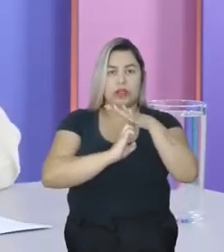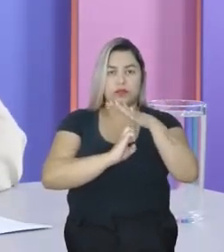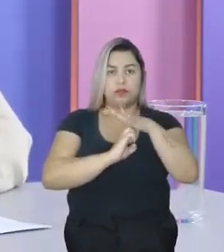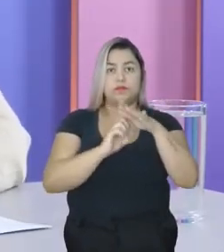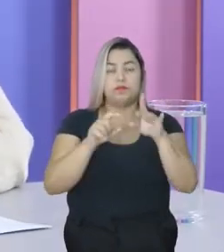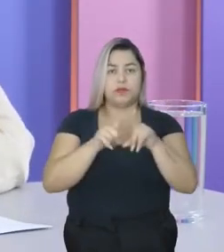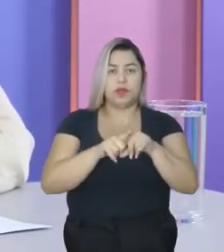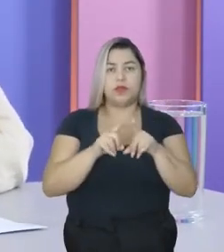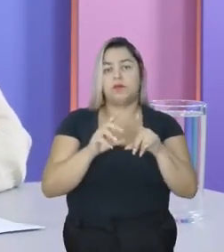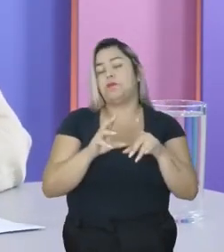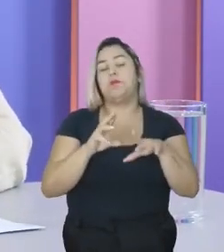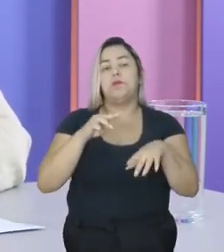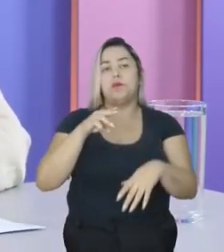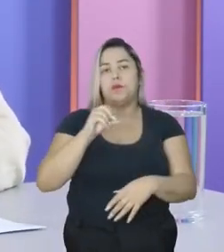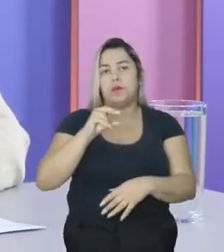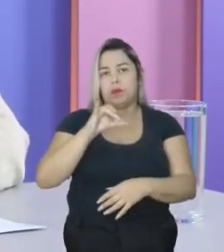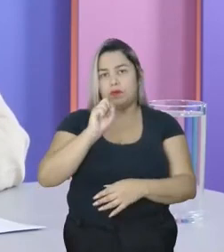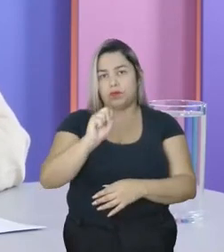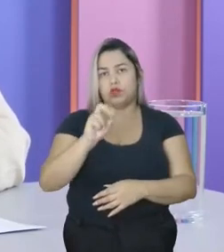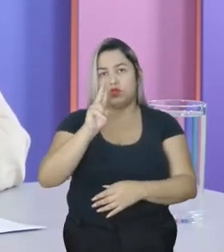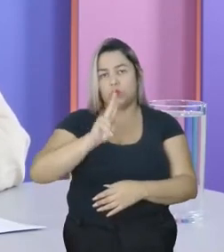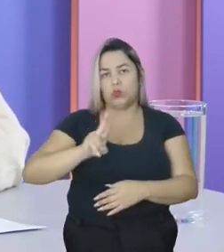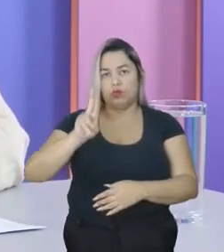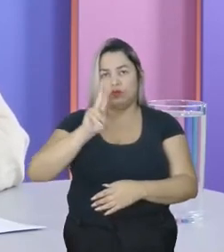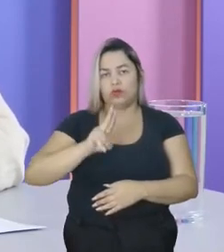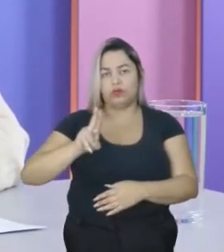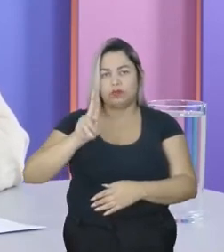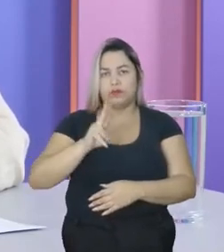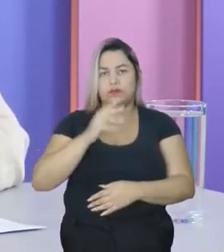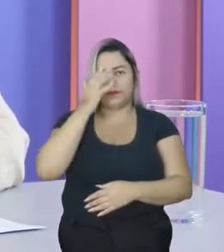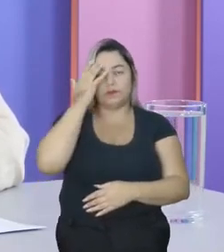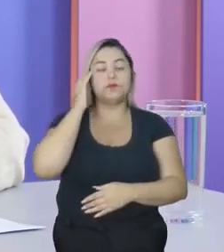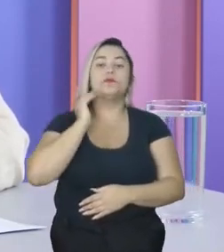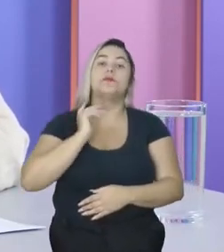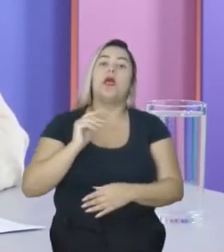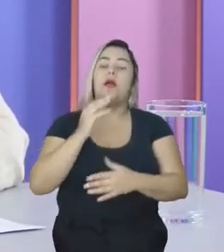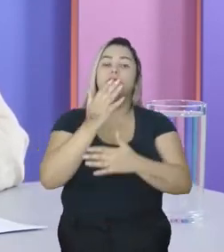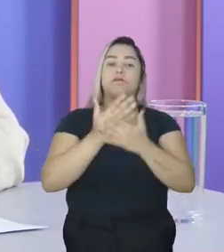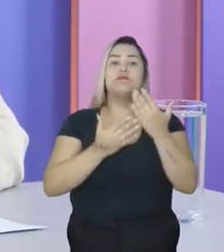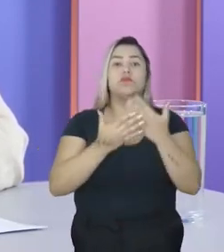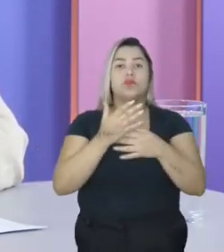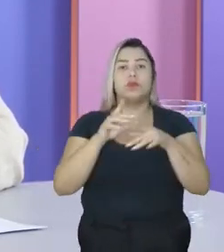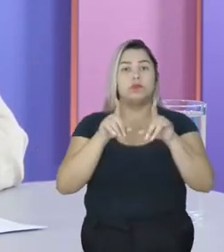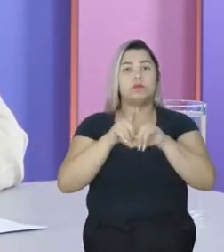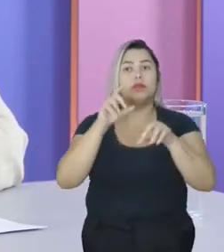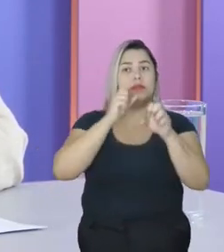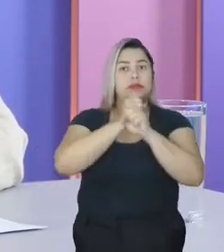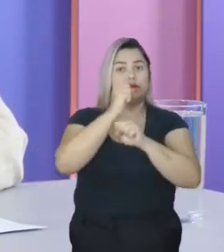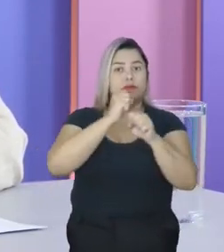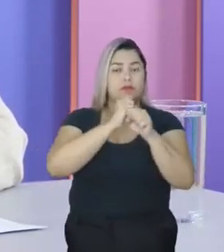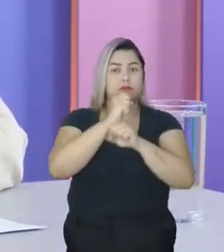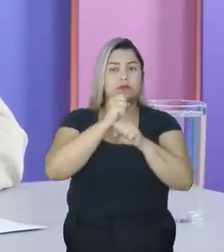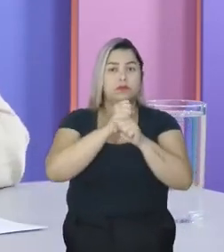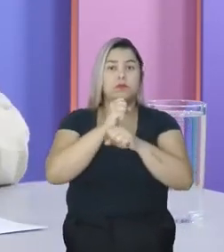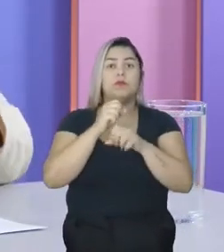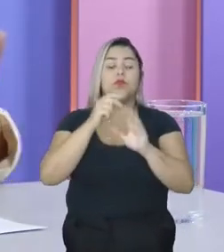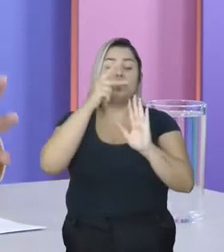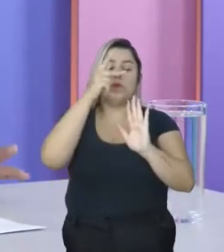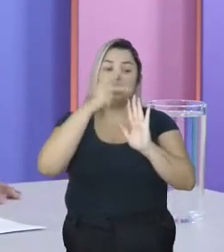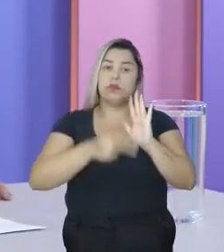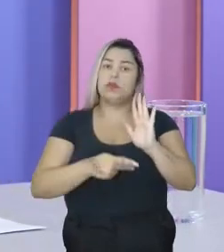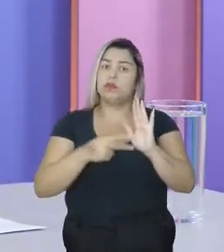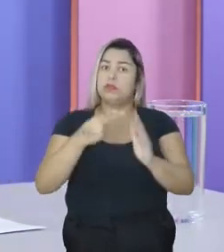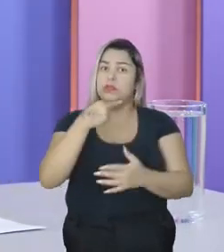móveis e imóveis que utilizam mão de obra escrava. Então, esse projeto está tramitando porque nós